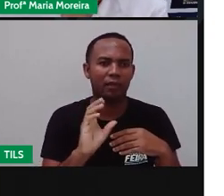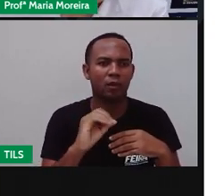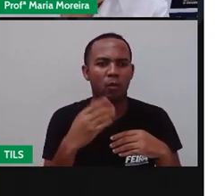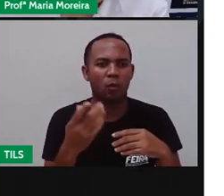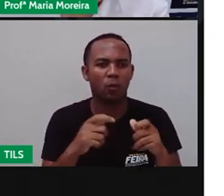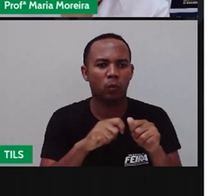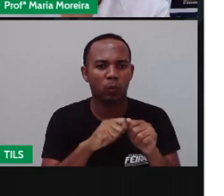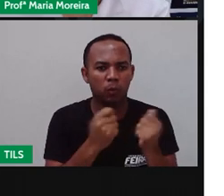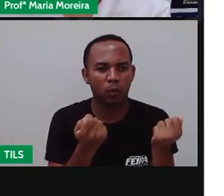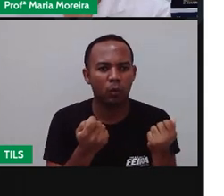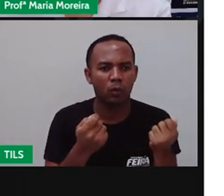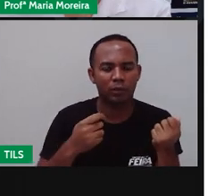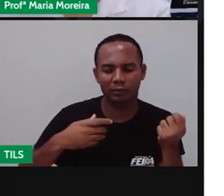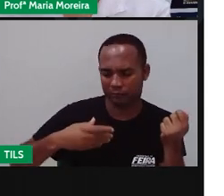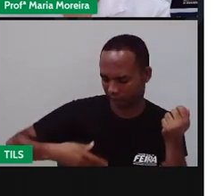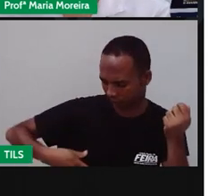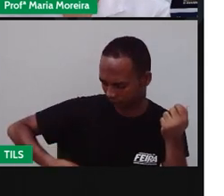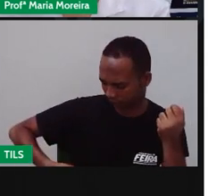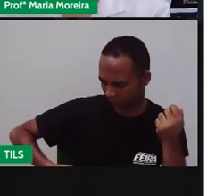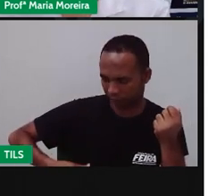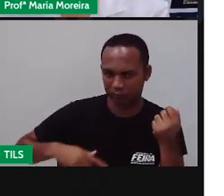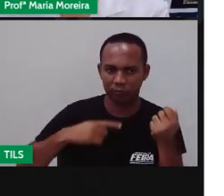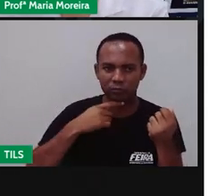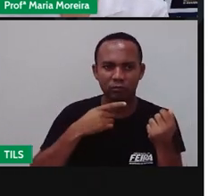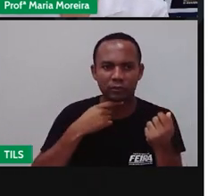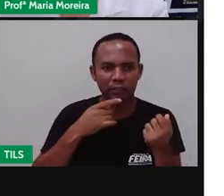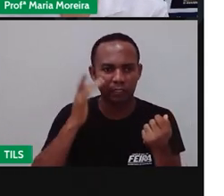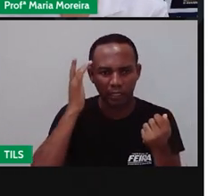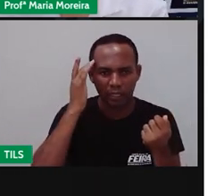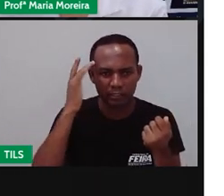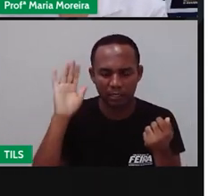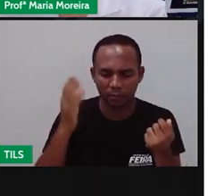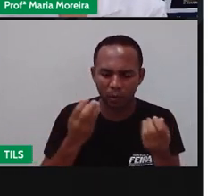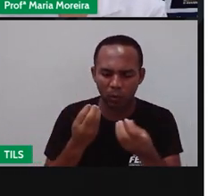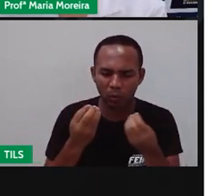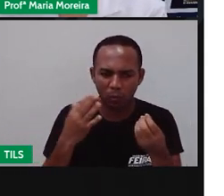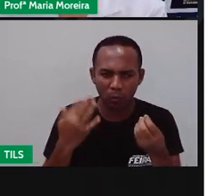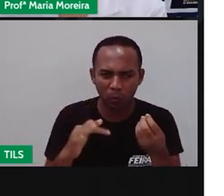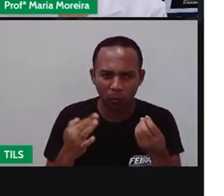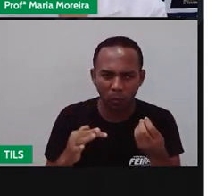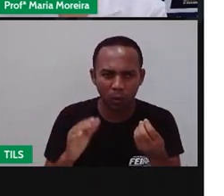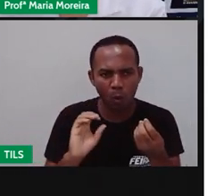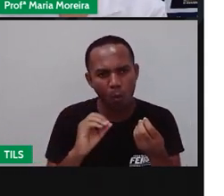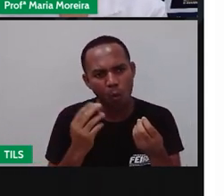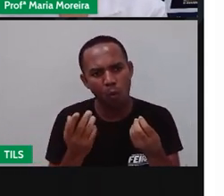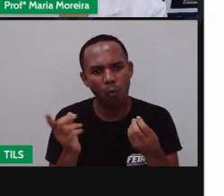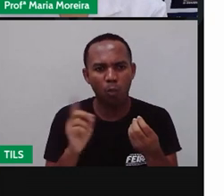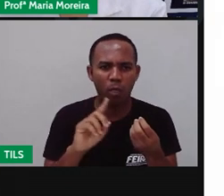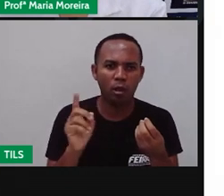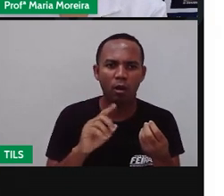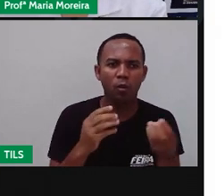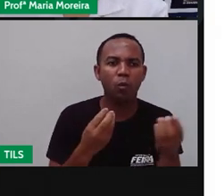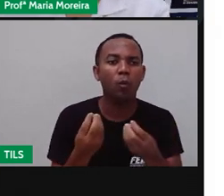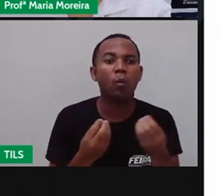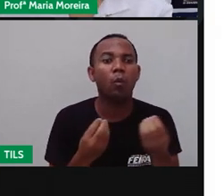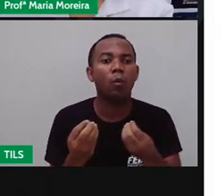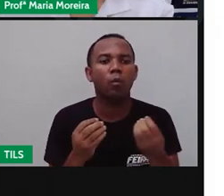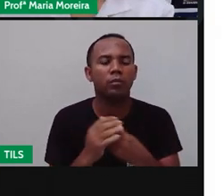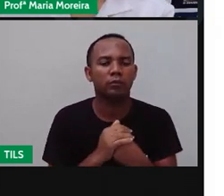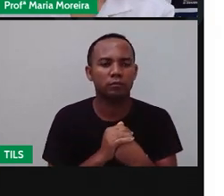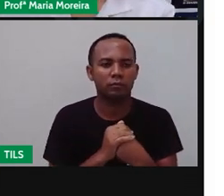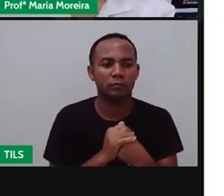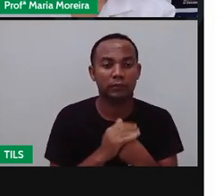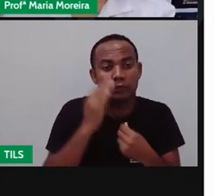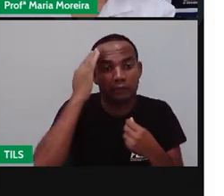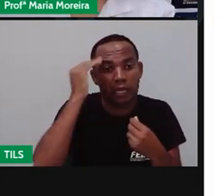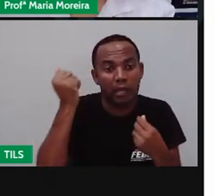no abdômen. E a gente não iria conseguir saber que estava o quê? Doente. E aí, como se a gente não descobre que a gente